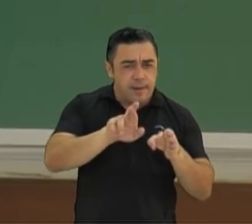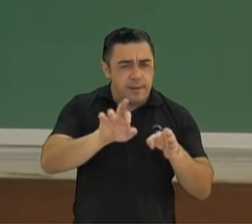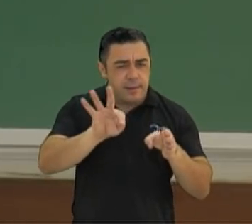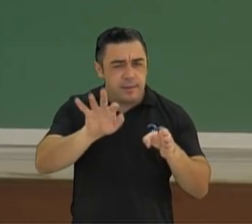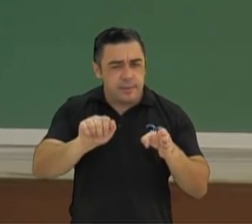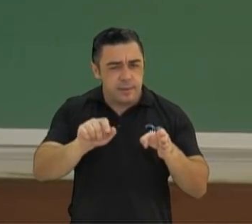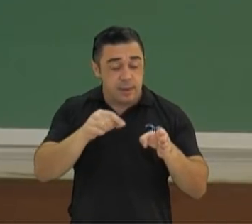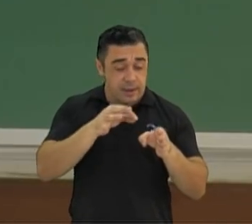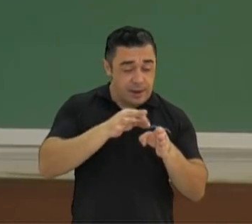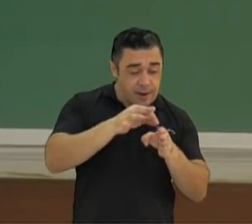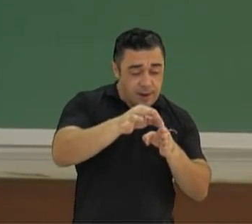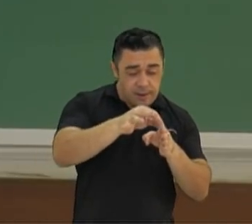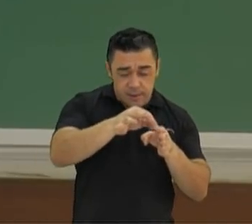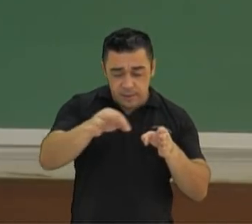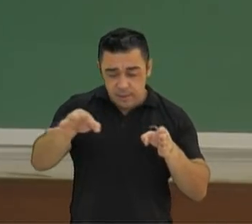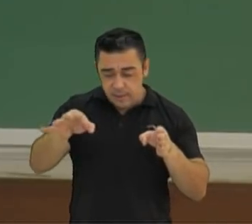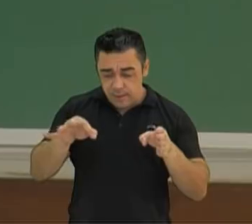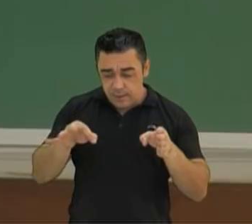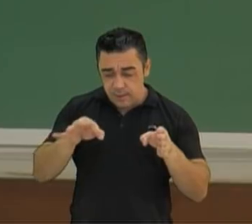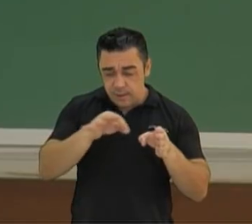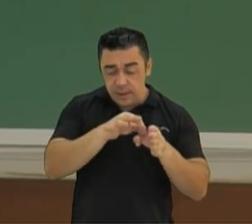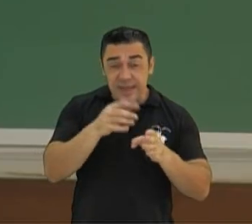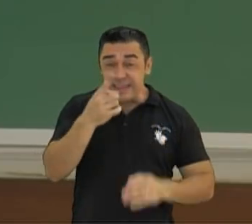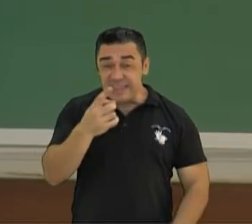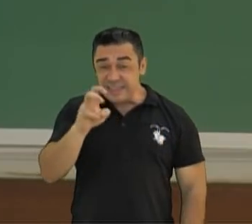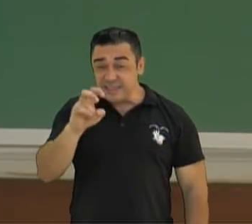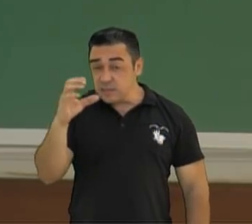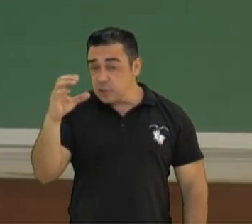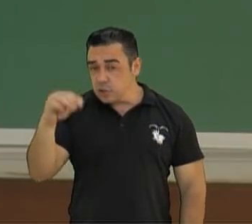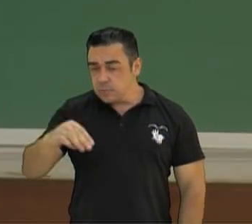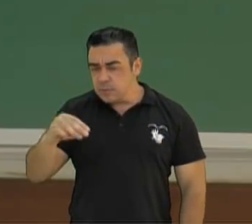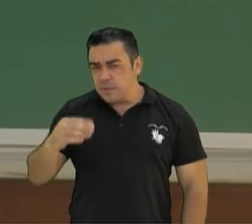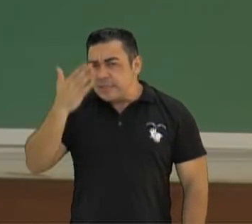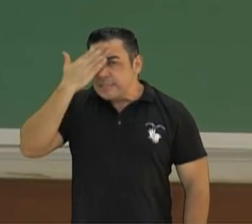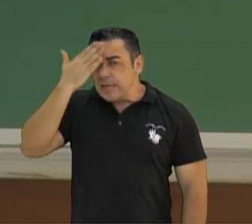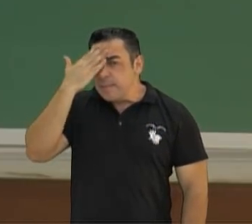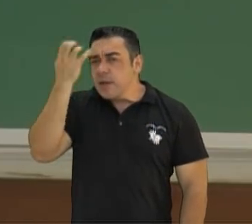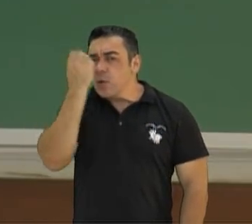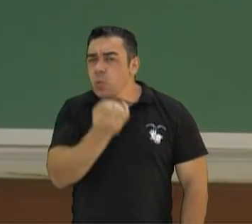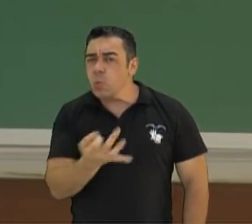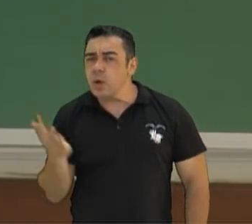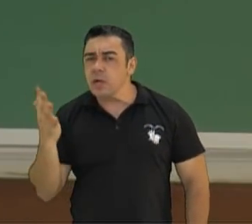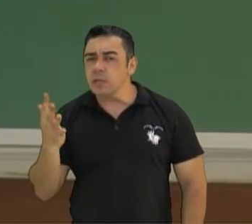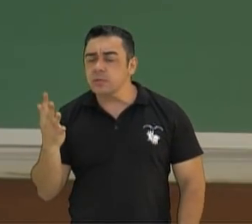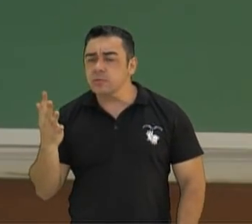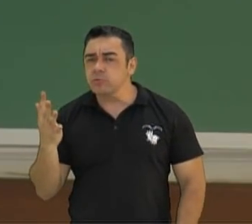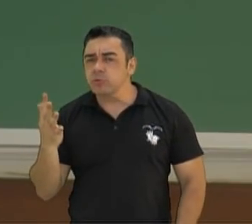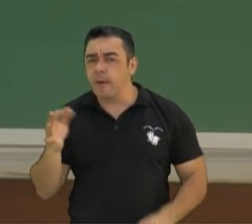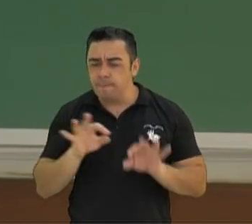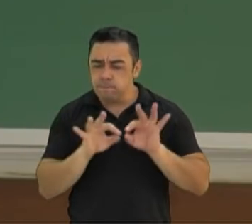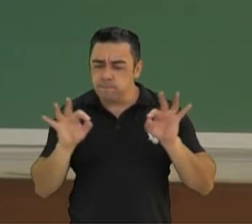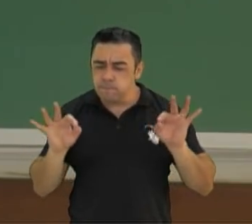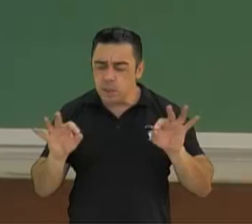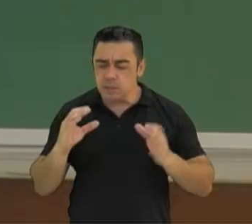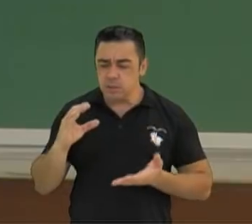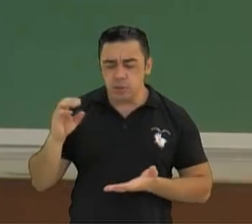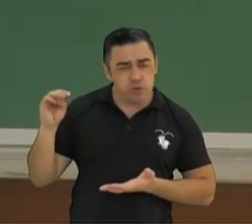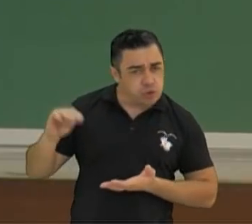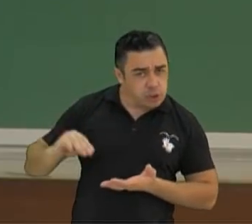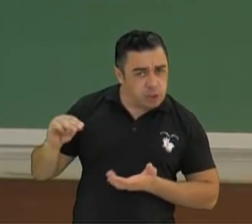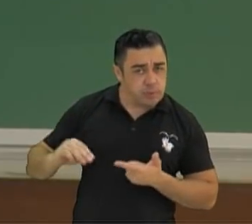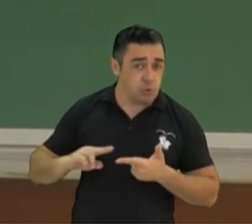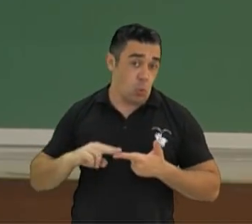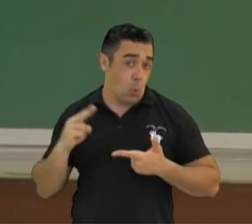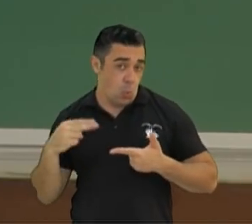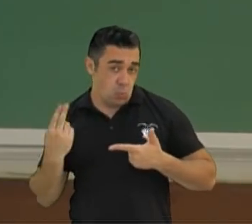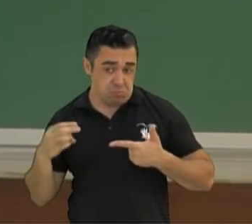15 centímetros, igual o exercício falou pra gente. Para eu saber quantos metros de arame ou de centímetros de arame eu